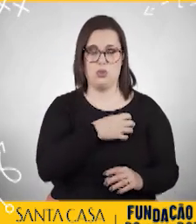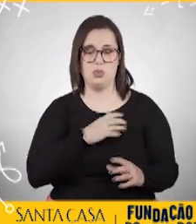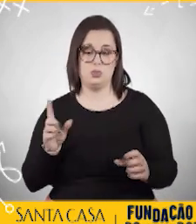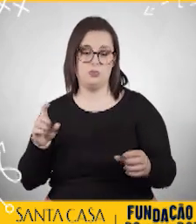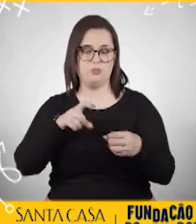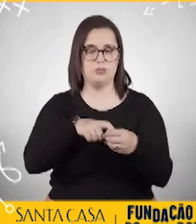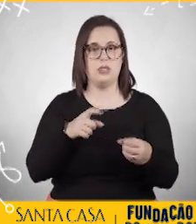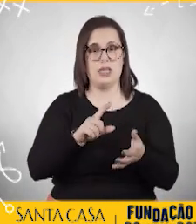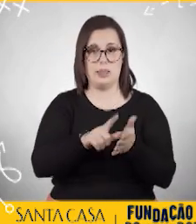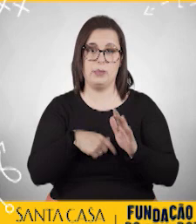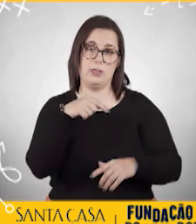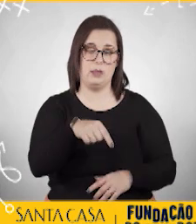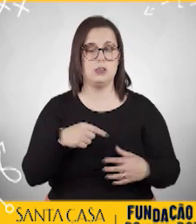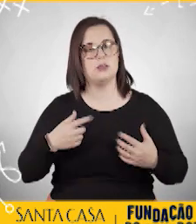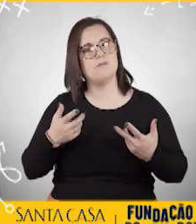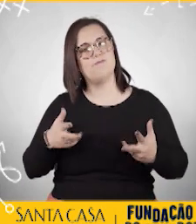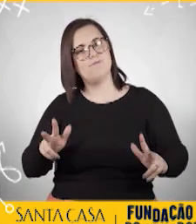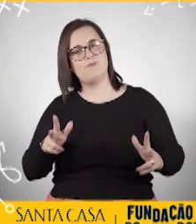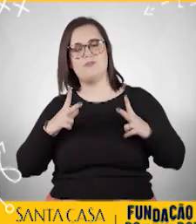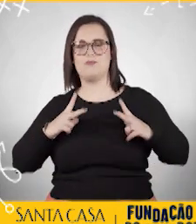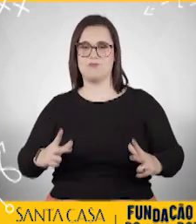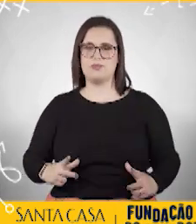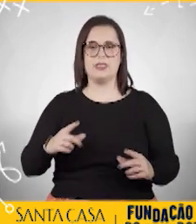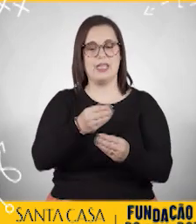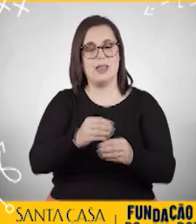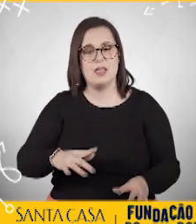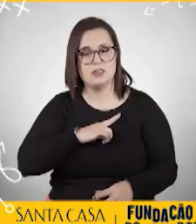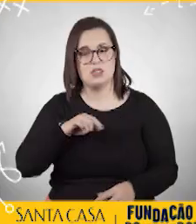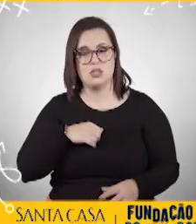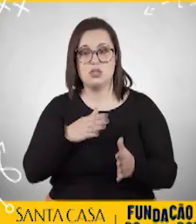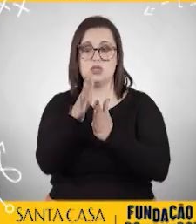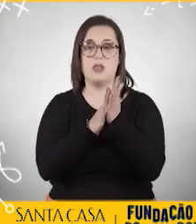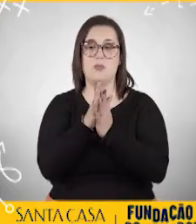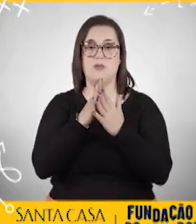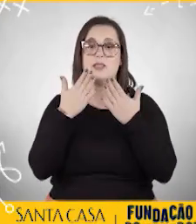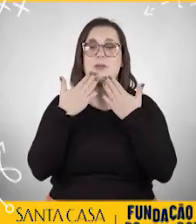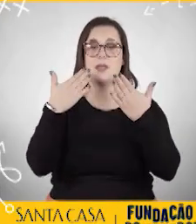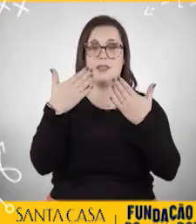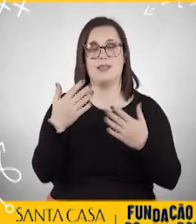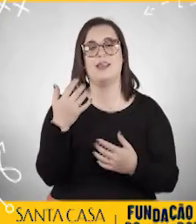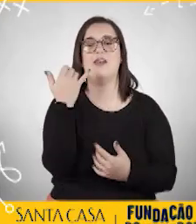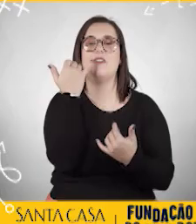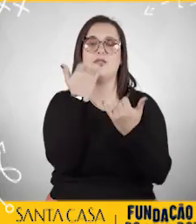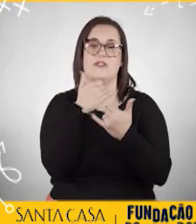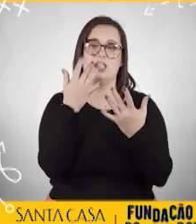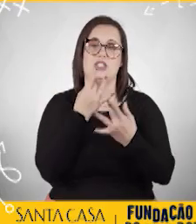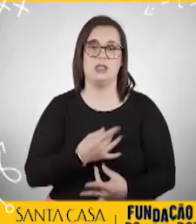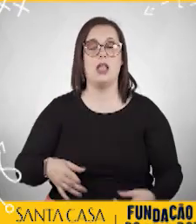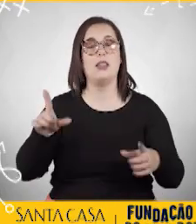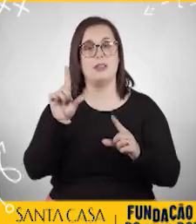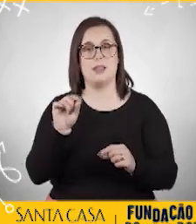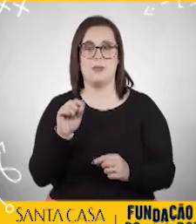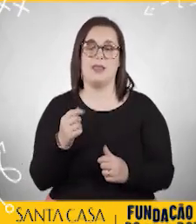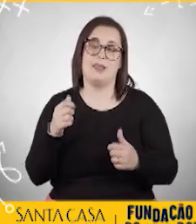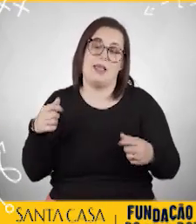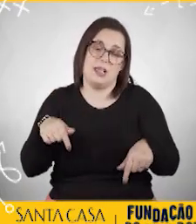terem-se associado a este momento de descontração para as nossas crianças. E aproveita para desejar a todos um bom Natal e agradecer, sobretudo